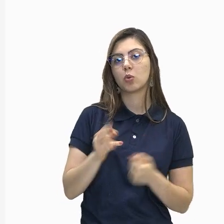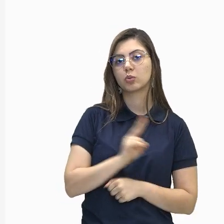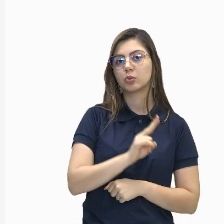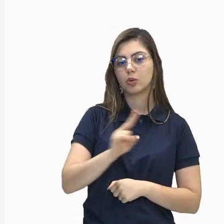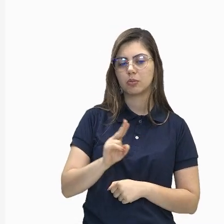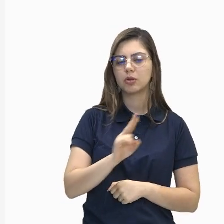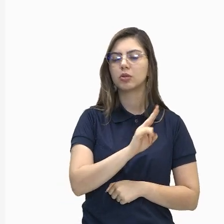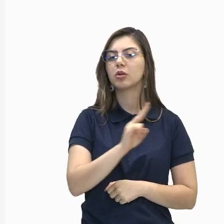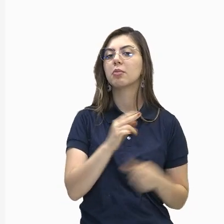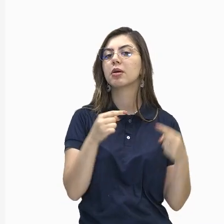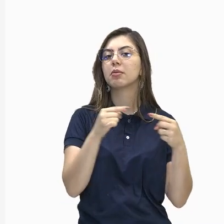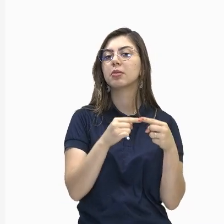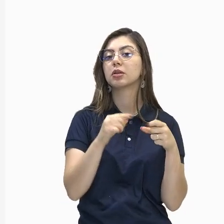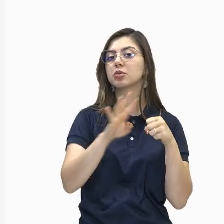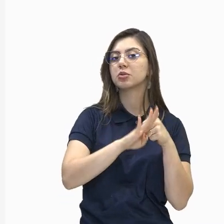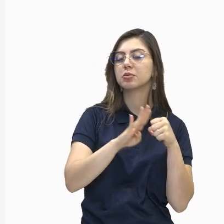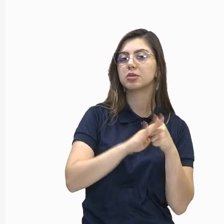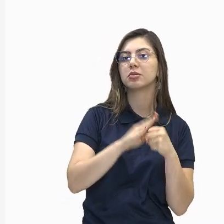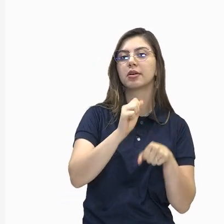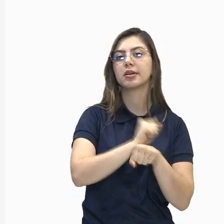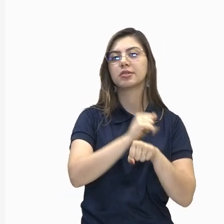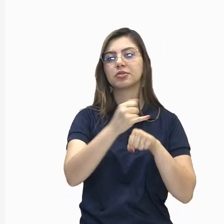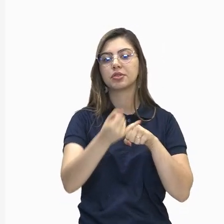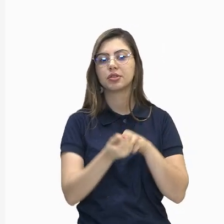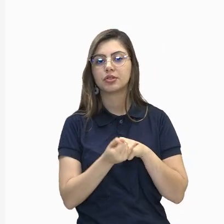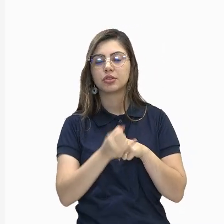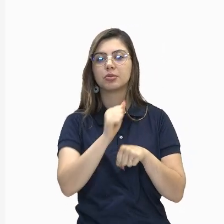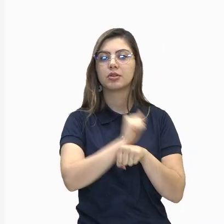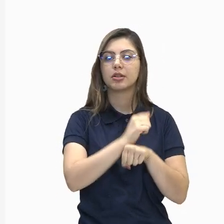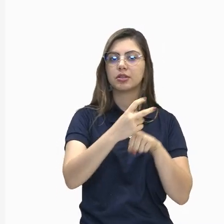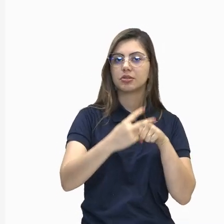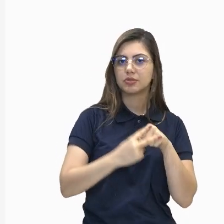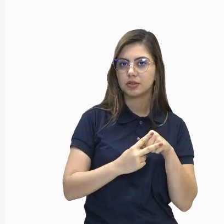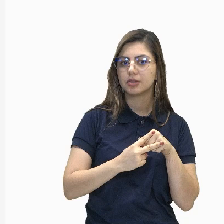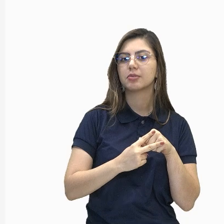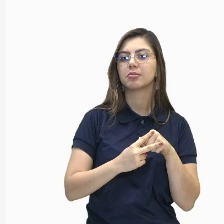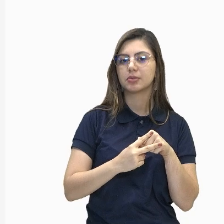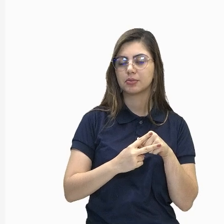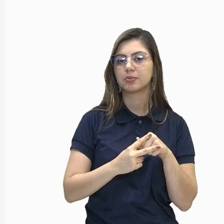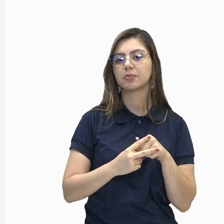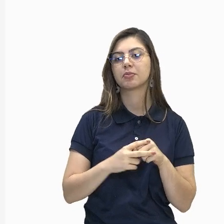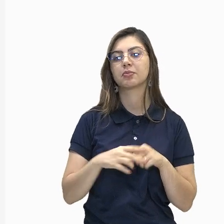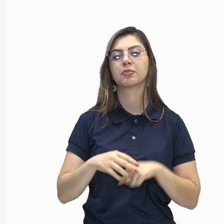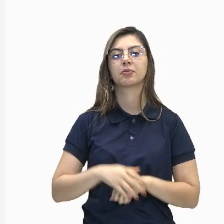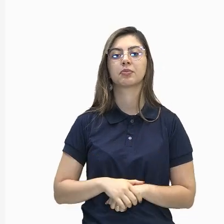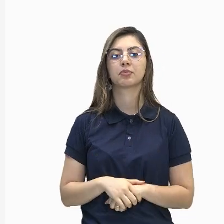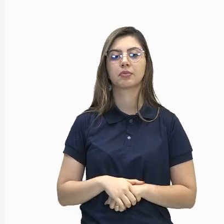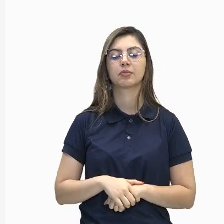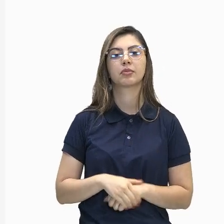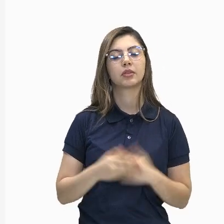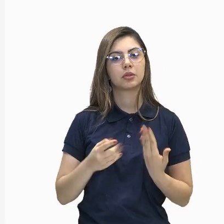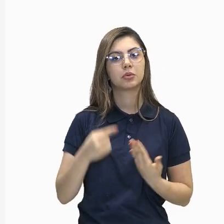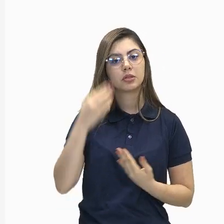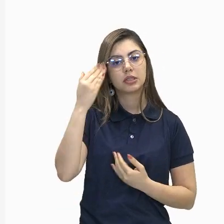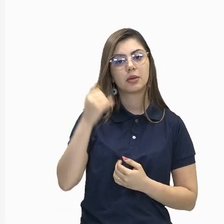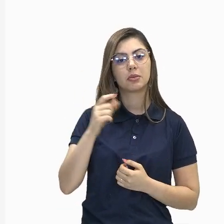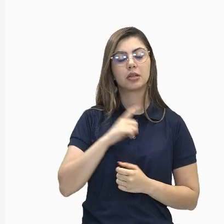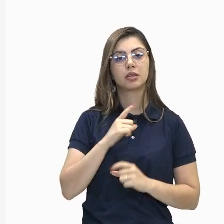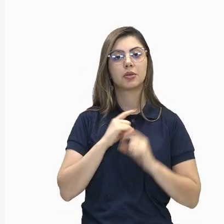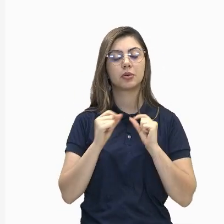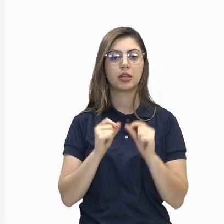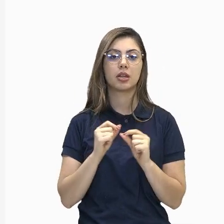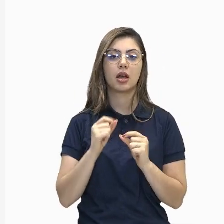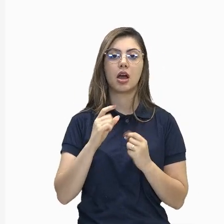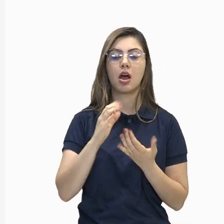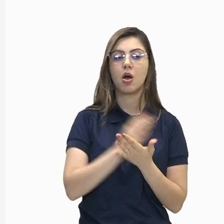de substantivos, adjetivos, advérbios. E os termos integrantes também, além de completar o sentido de certos